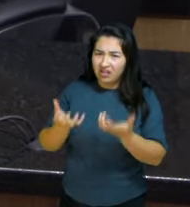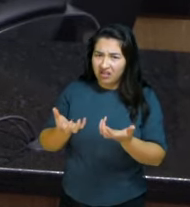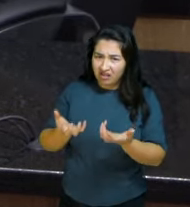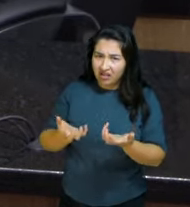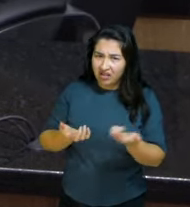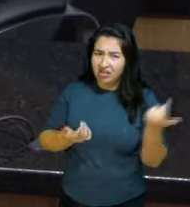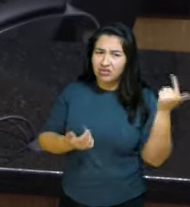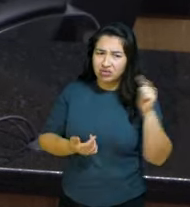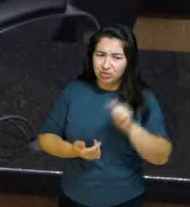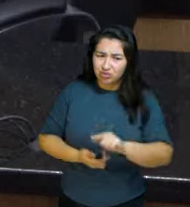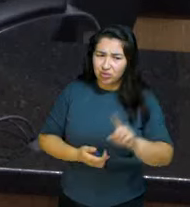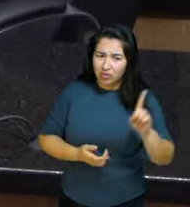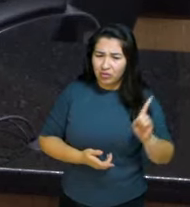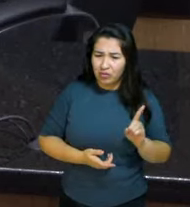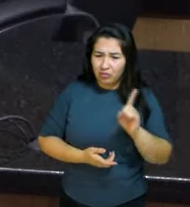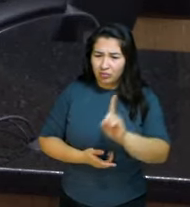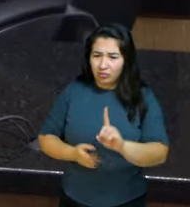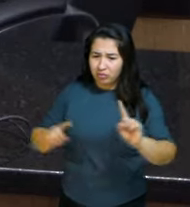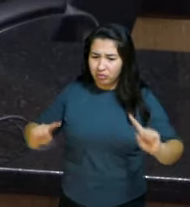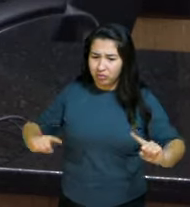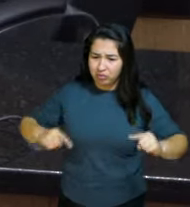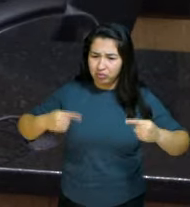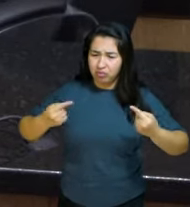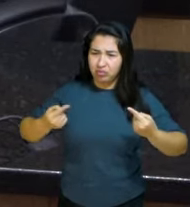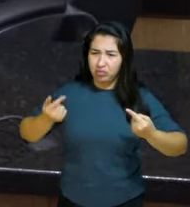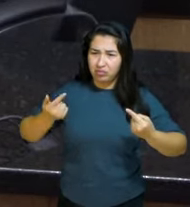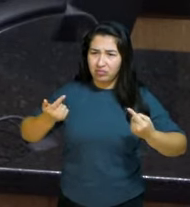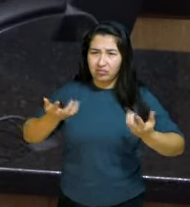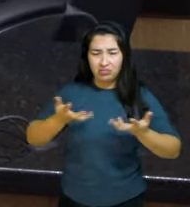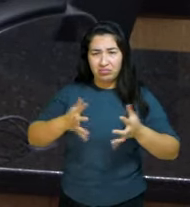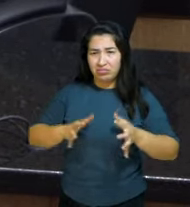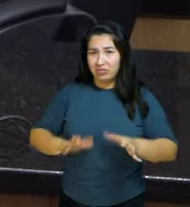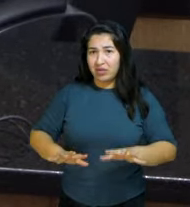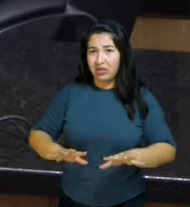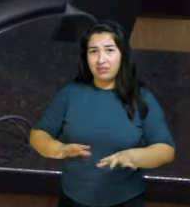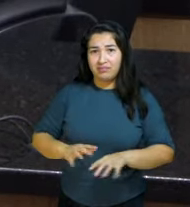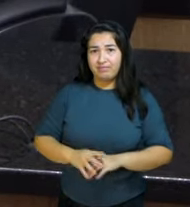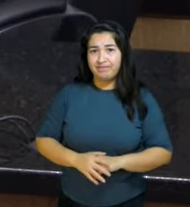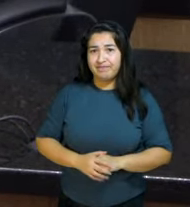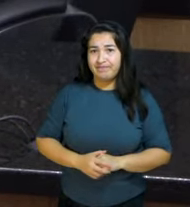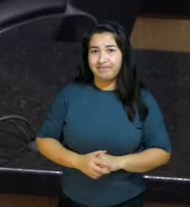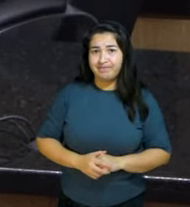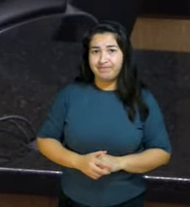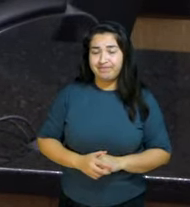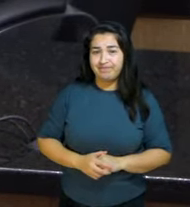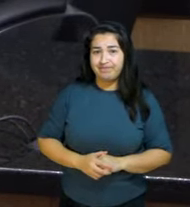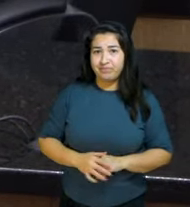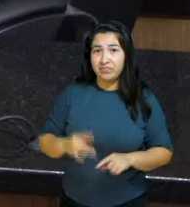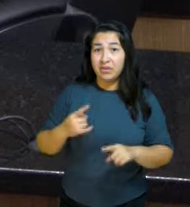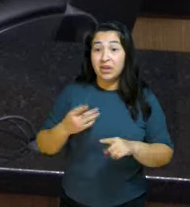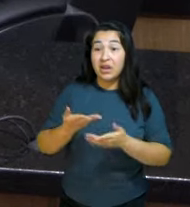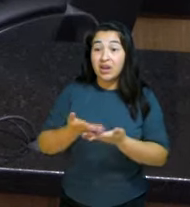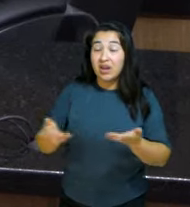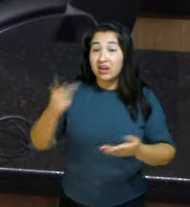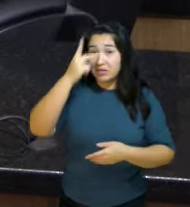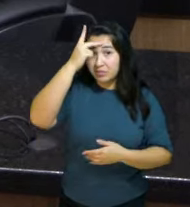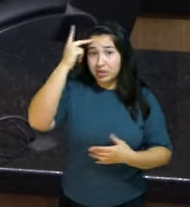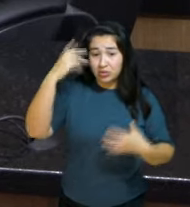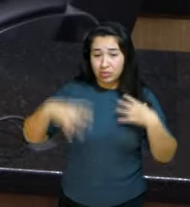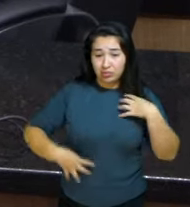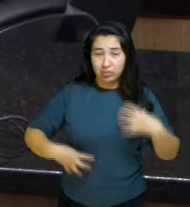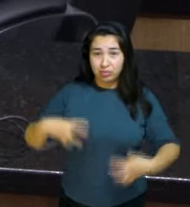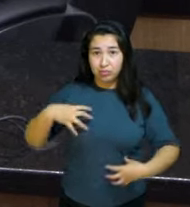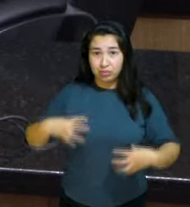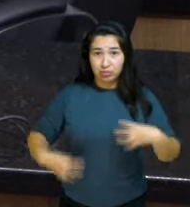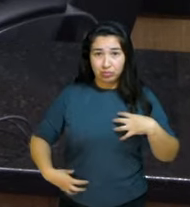motivação de estar novamente na competição. Deficientes físicos da bocha